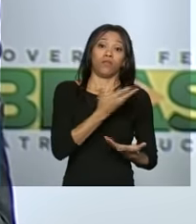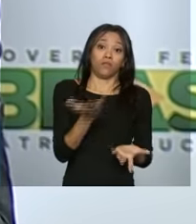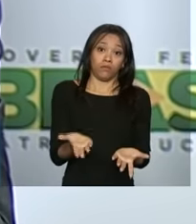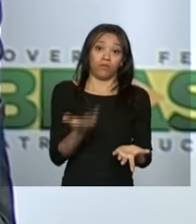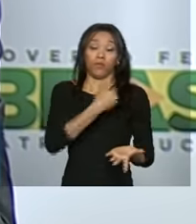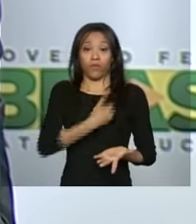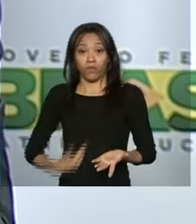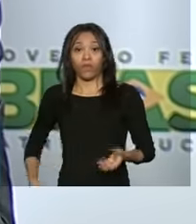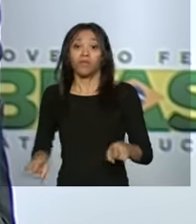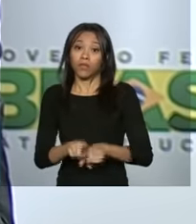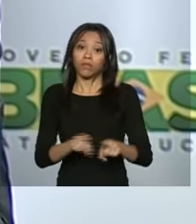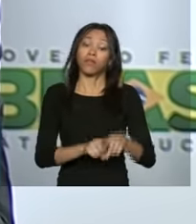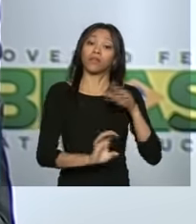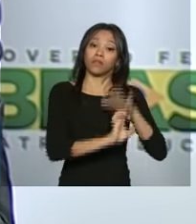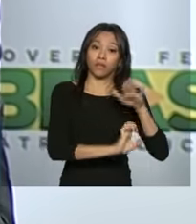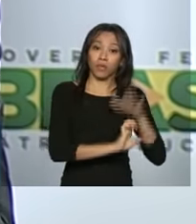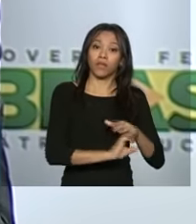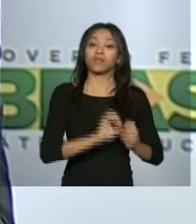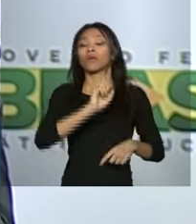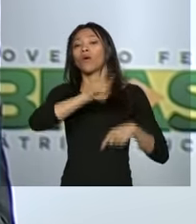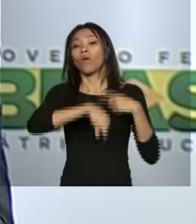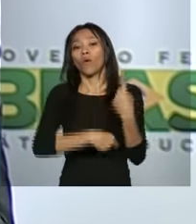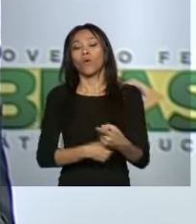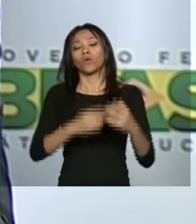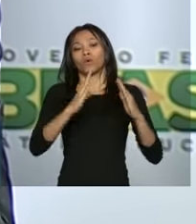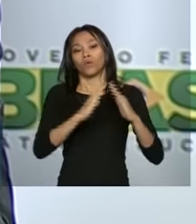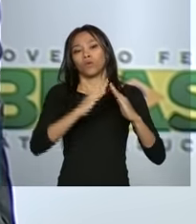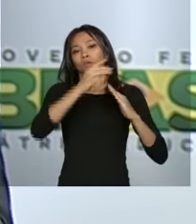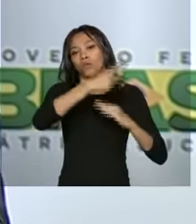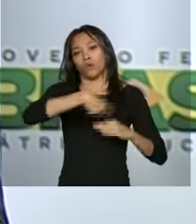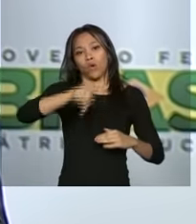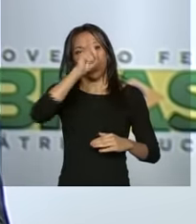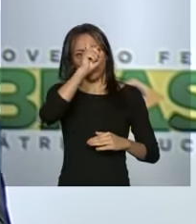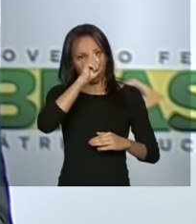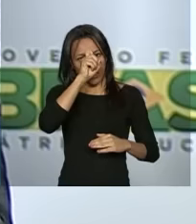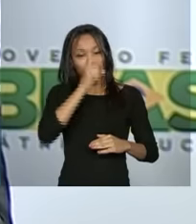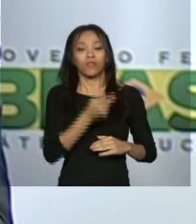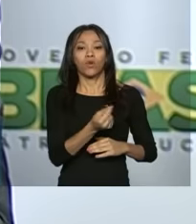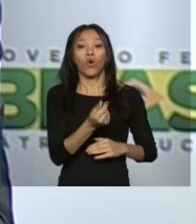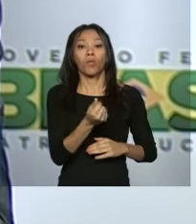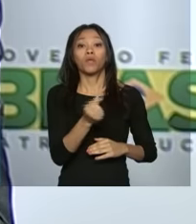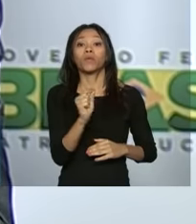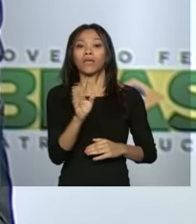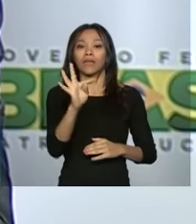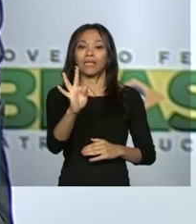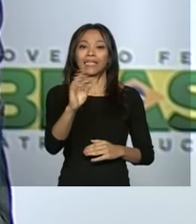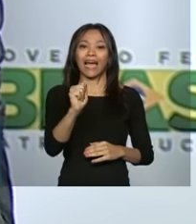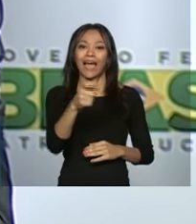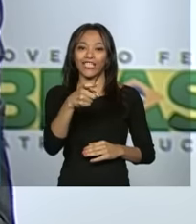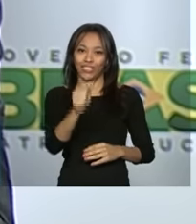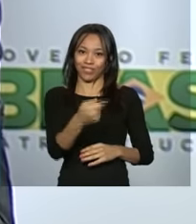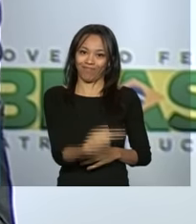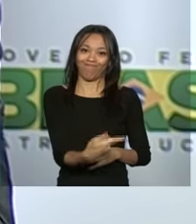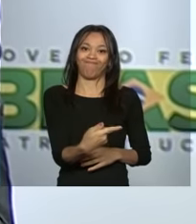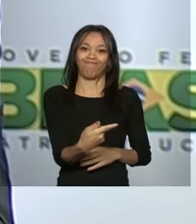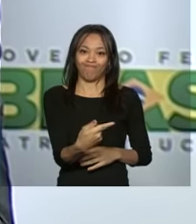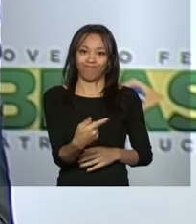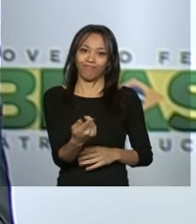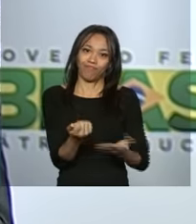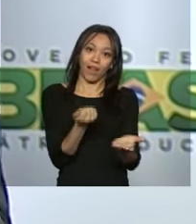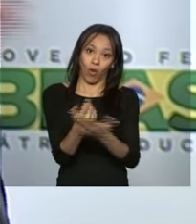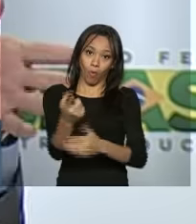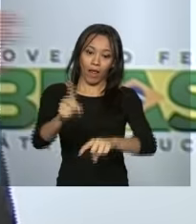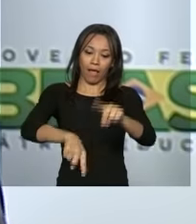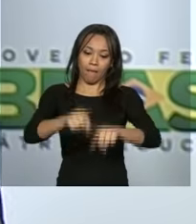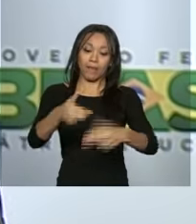cobrança na comercialização Por parte dos hospitais privados ou da taxa de rolha Essas são as práticas mais generalizadas mas nós